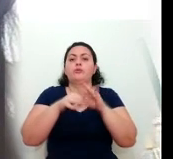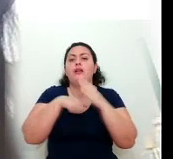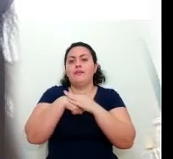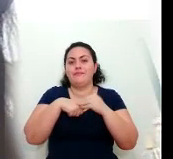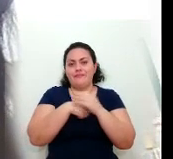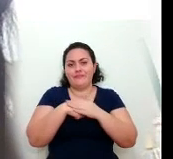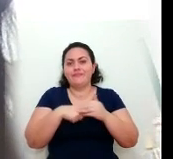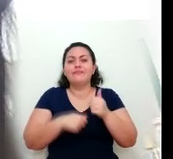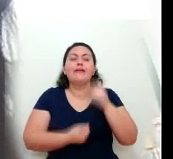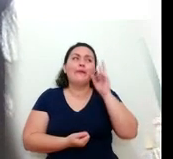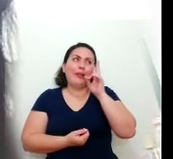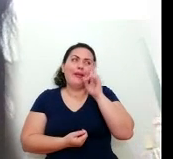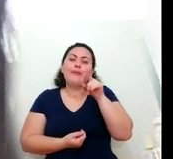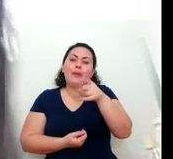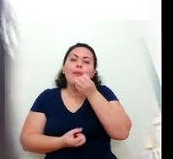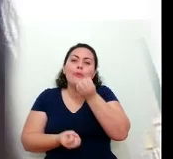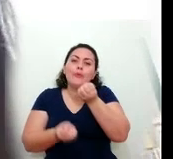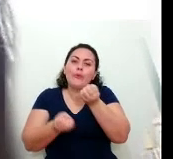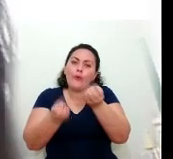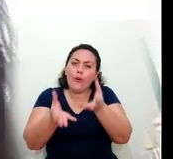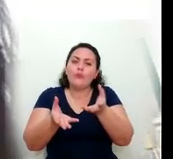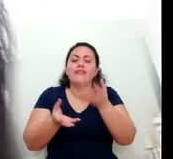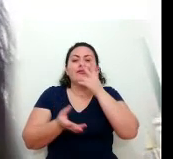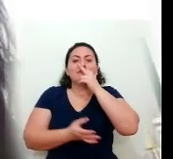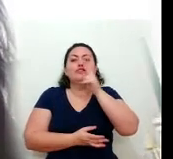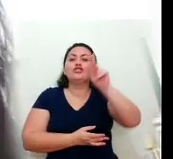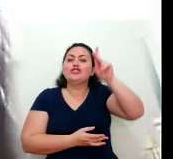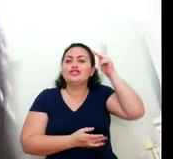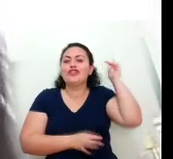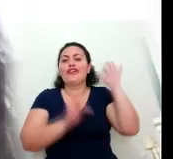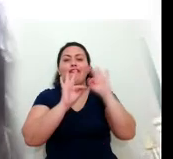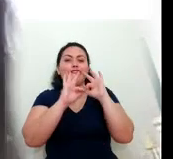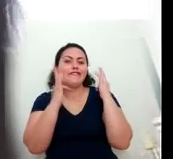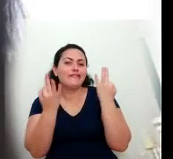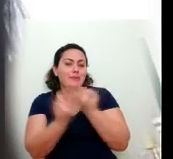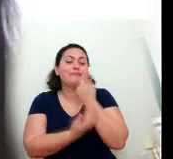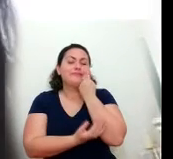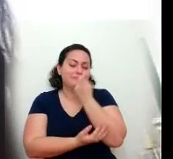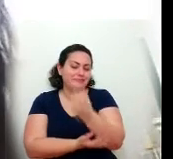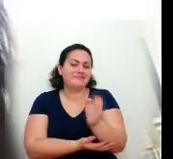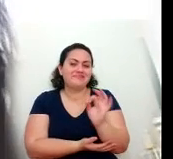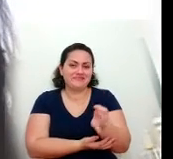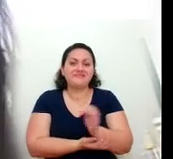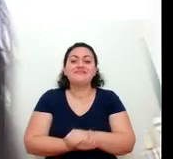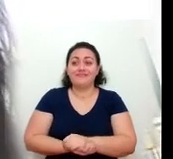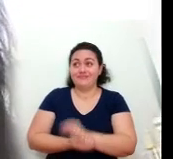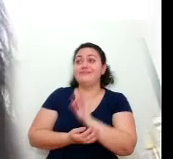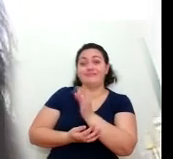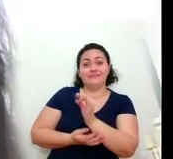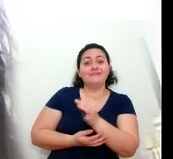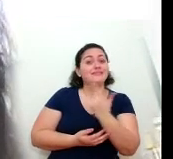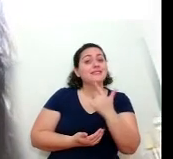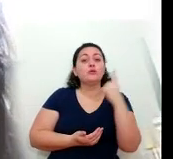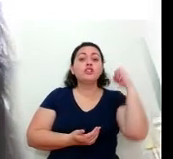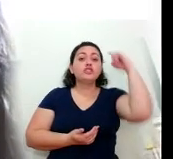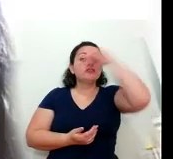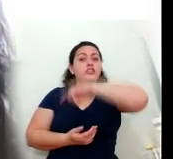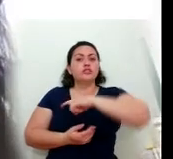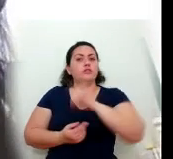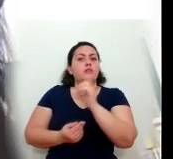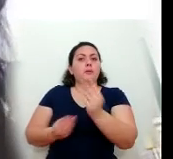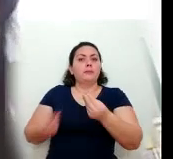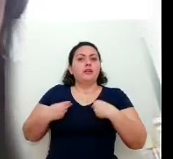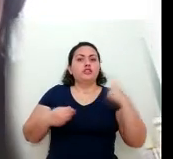questão afetiva do alimento, né? Ela conta histórias da família, assim, então é bem interessante. E